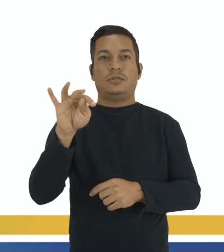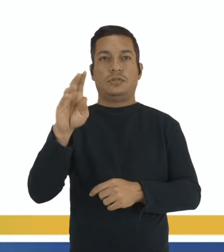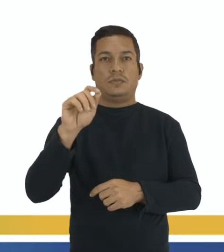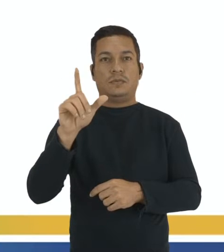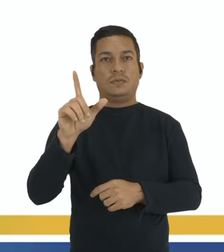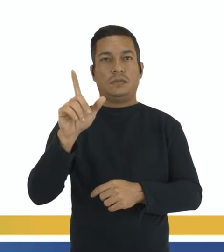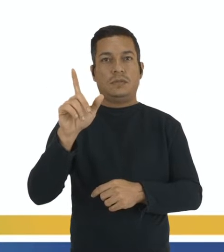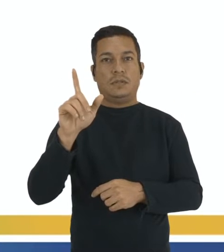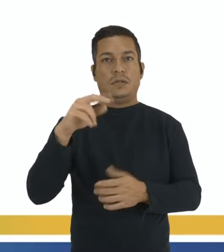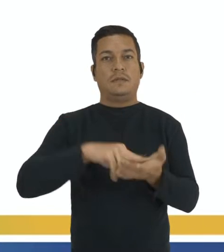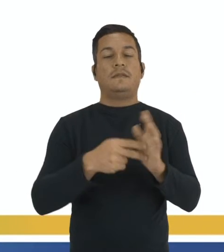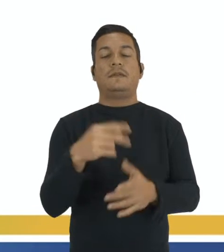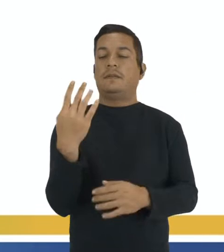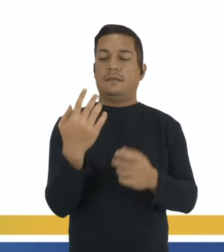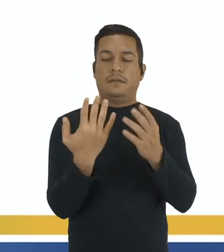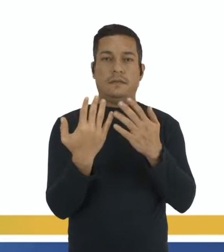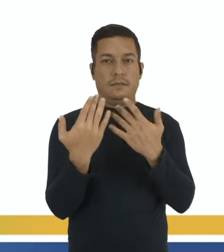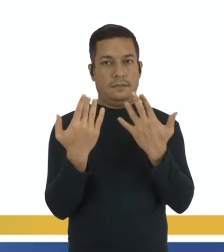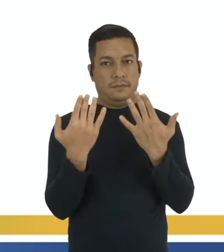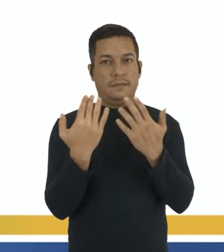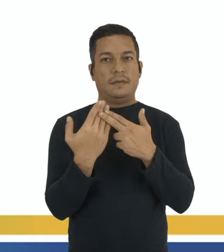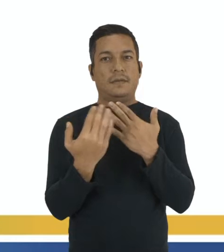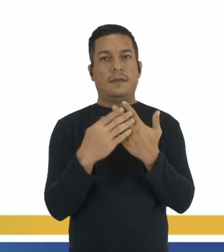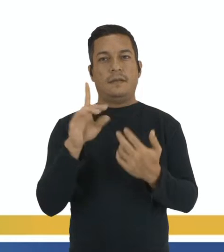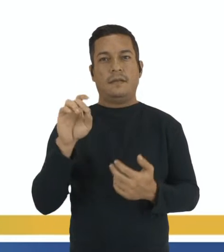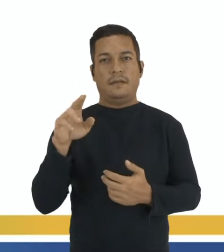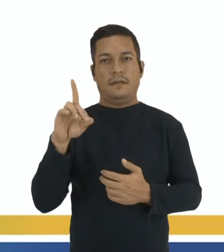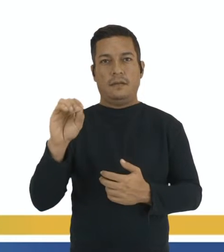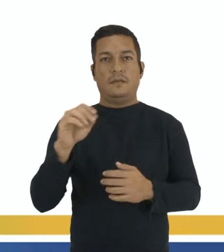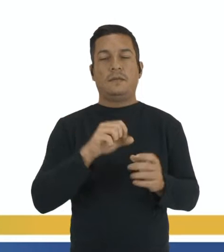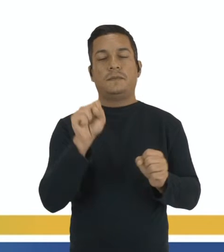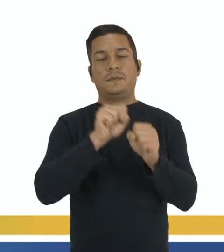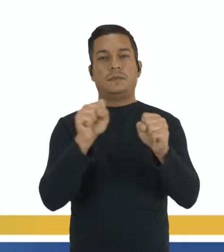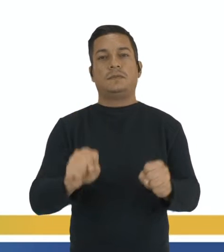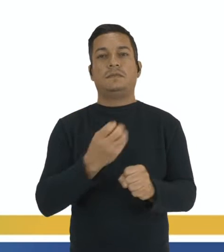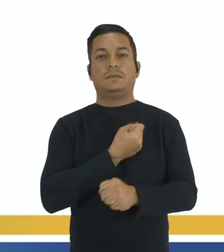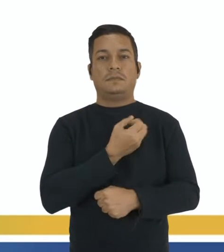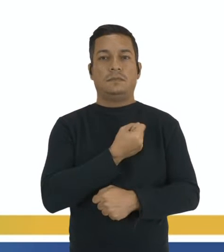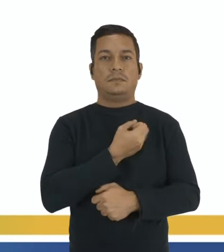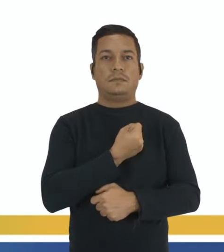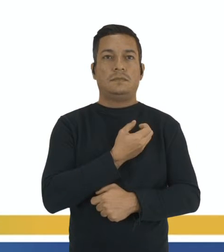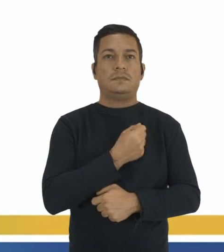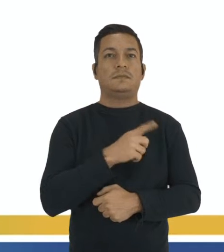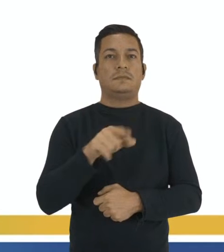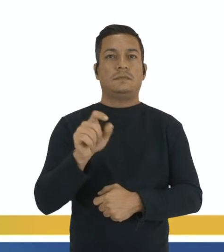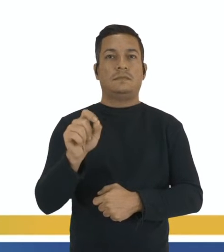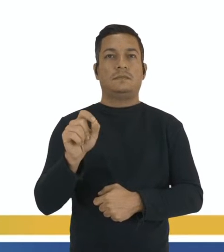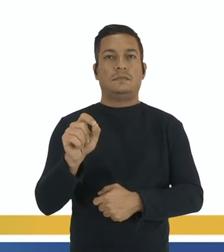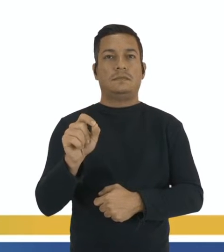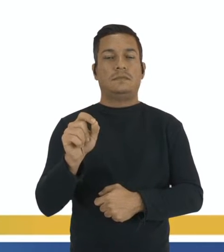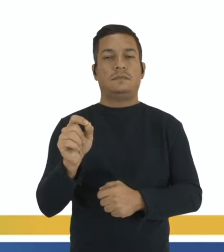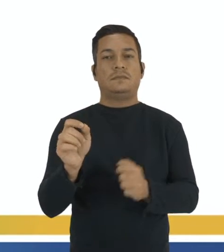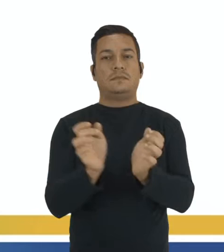latim digitus, que significa dedo. Muito bem. Então, sistema de numeração, pessoal, ele é